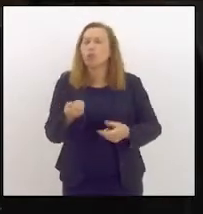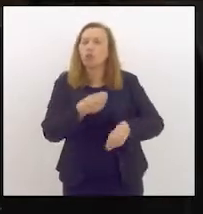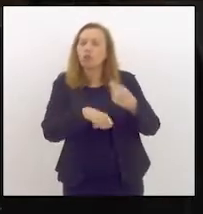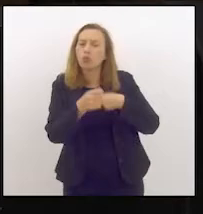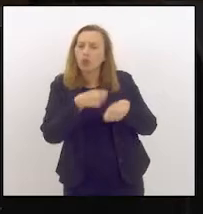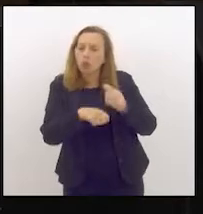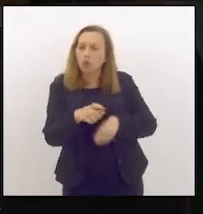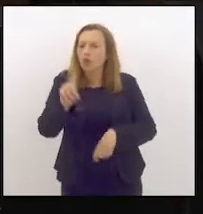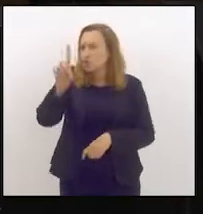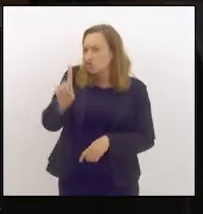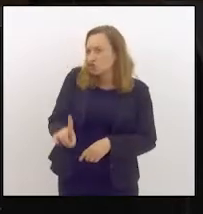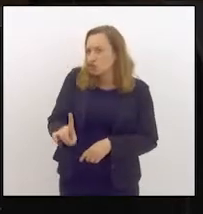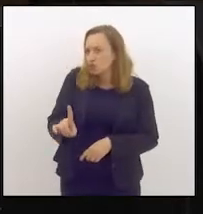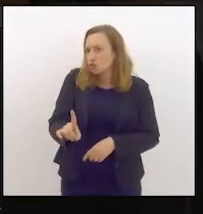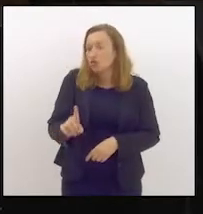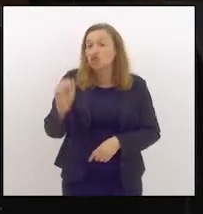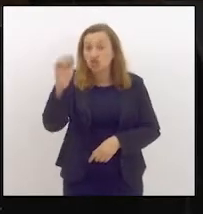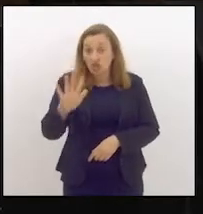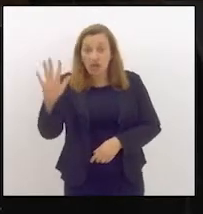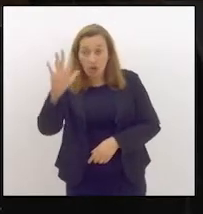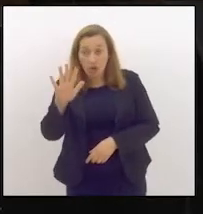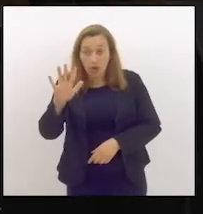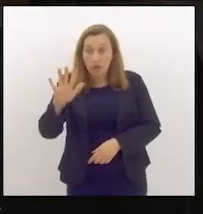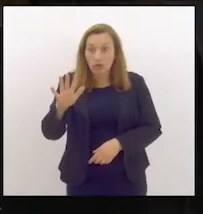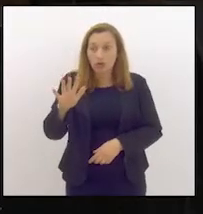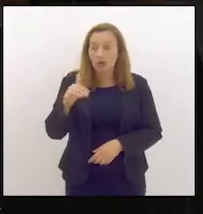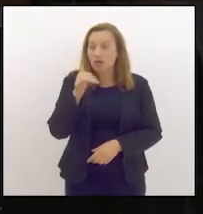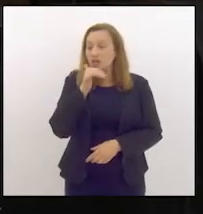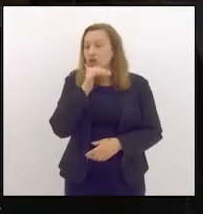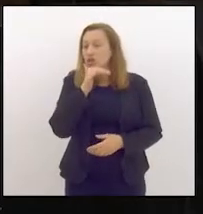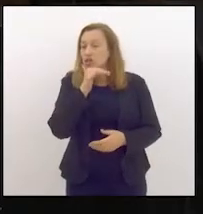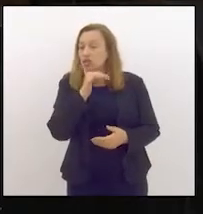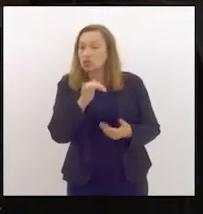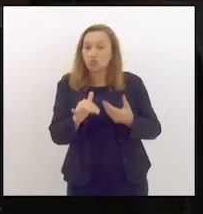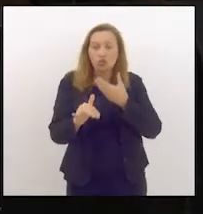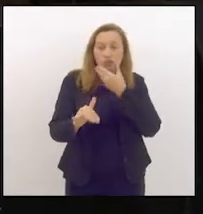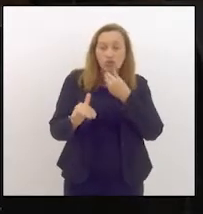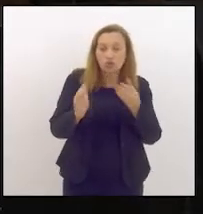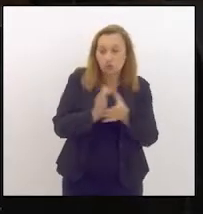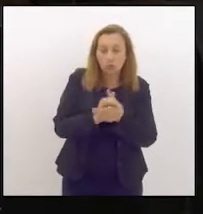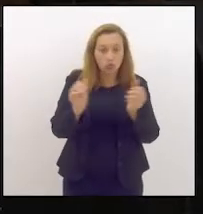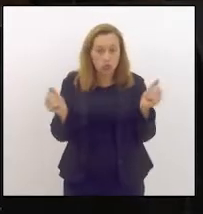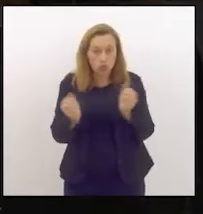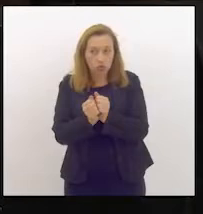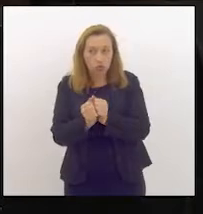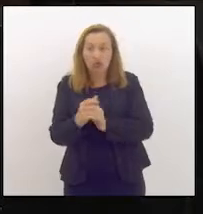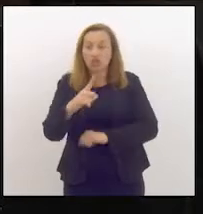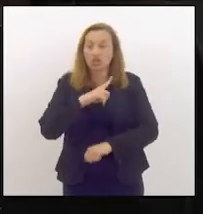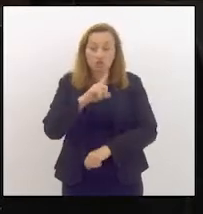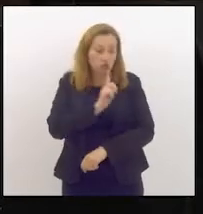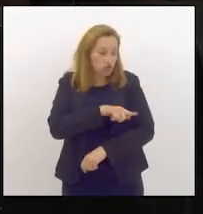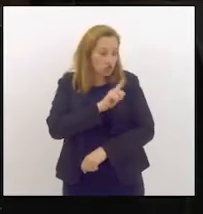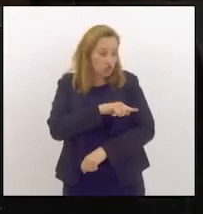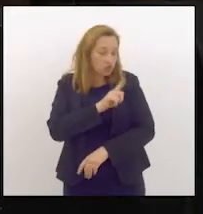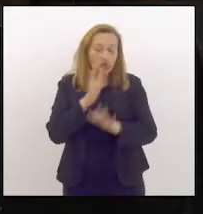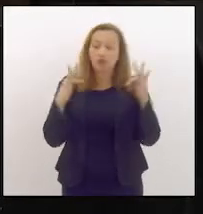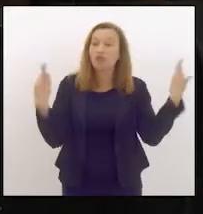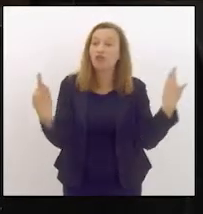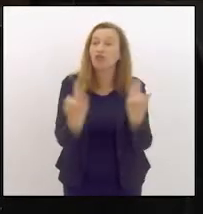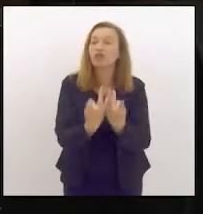administrativo e diretora-geral marido e mulher então a gente tinha ali inclusive uma gestão e